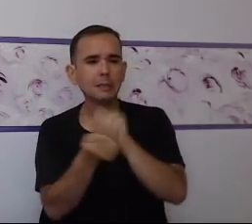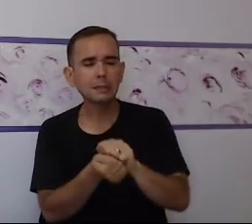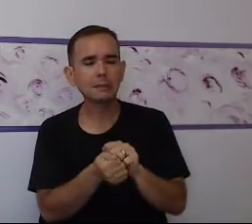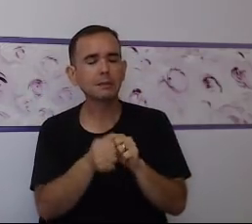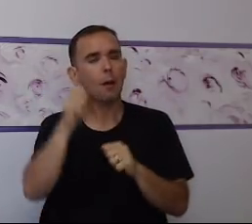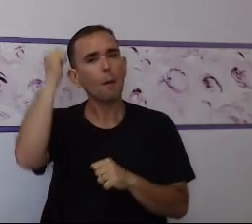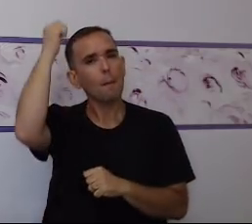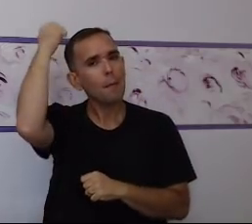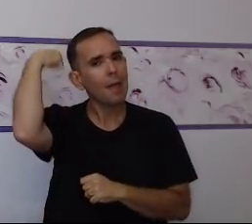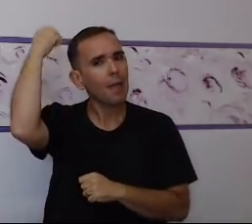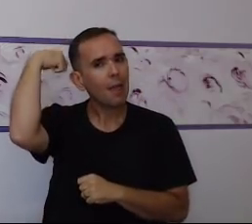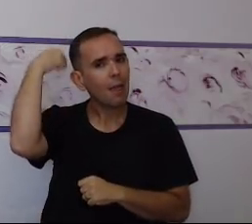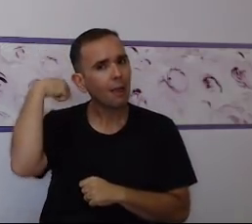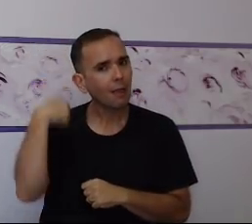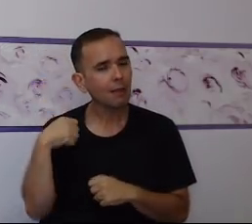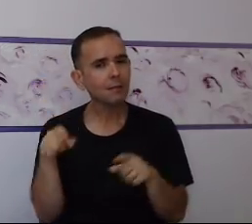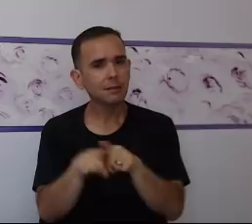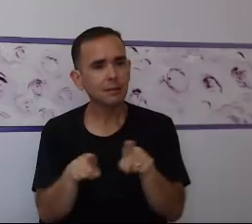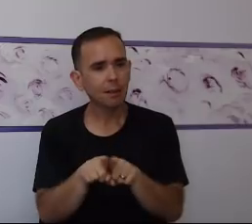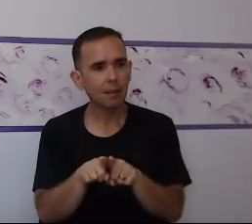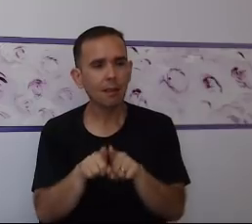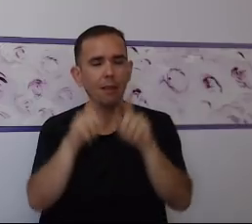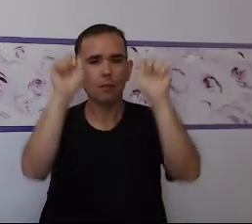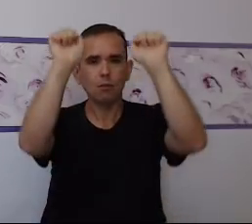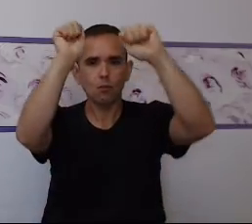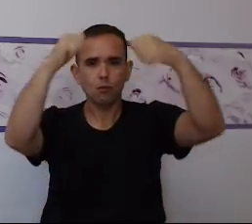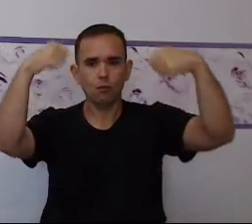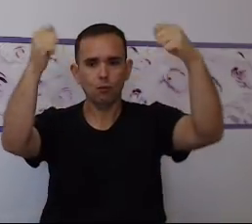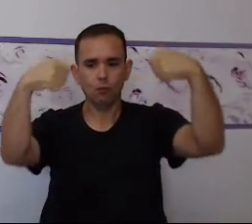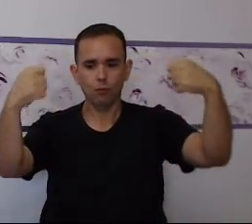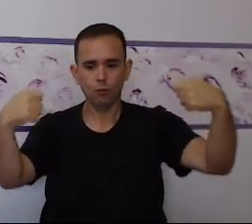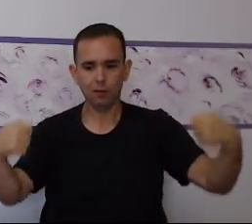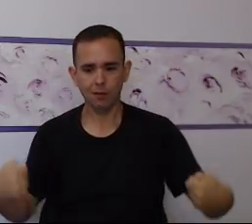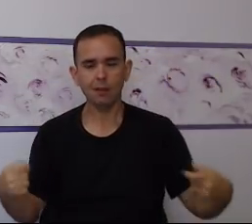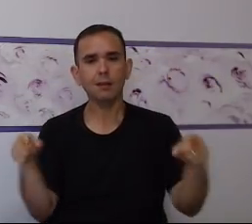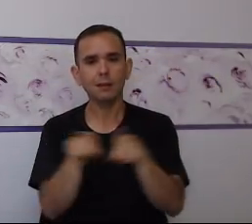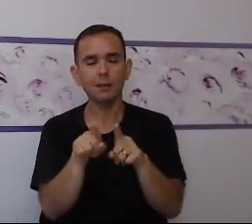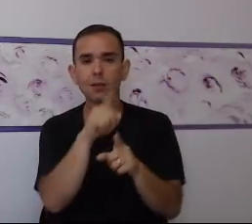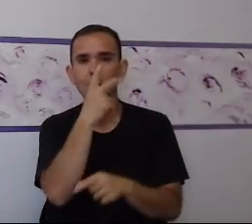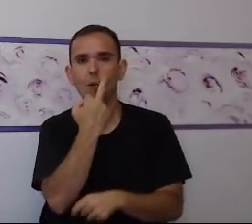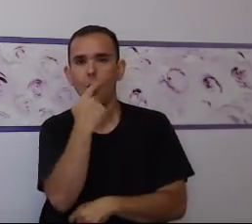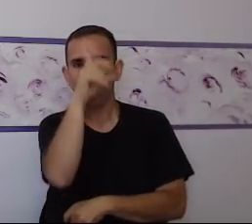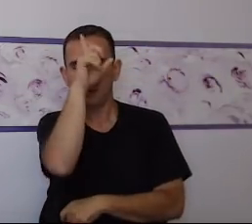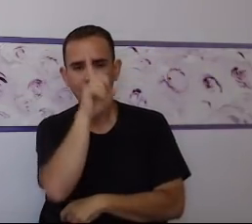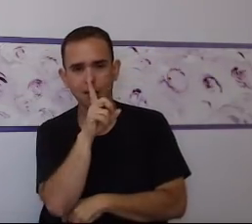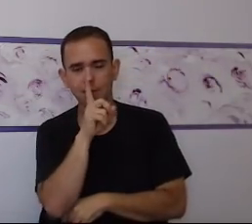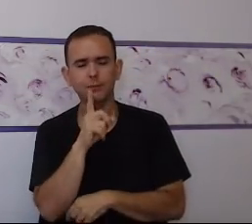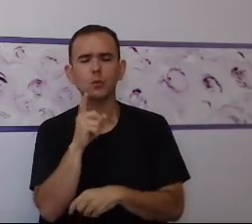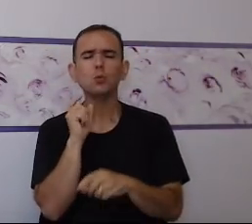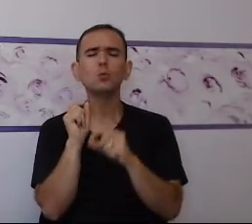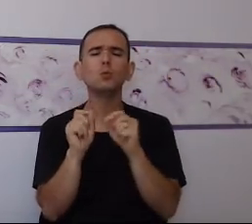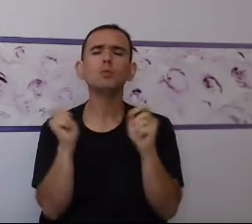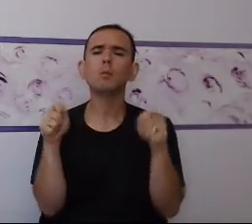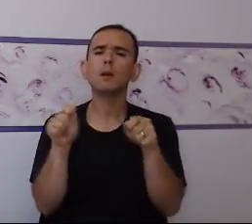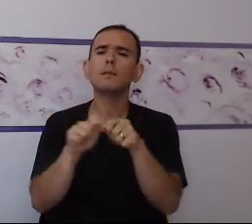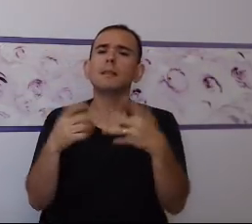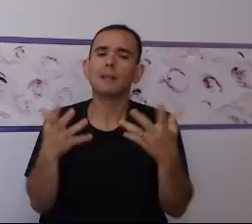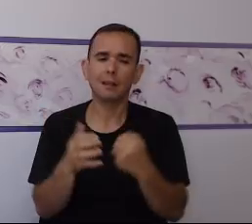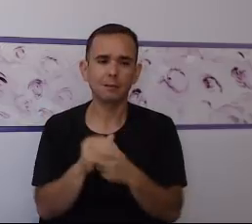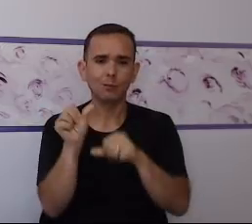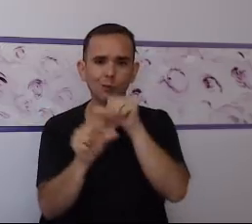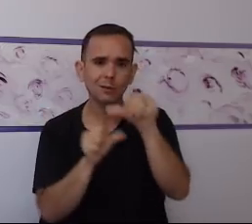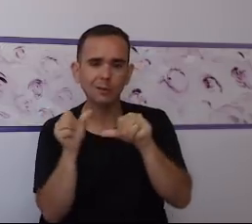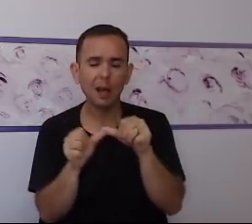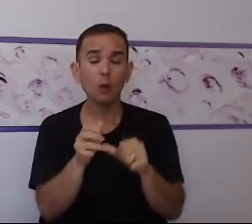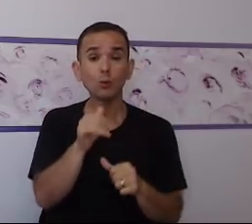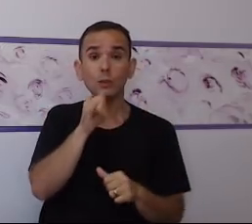pente, apagar o telhado e construir o telhado do palitinho com essa cor. E também, o que a gente pode mudar? Mudar os